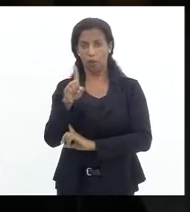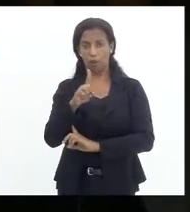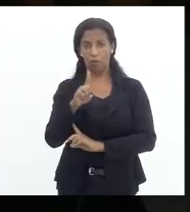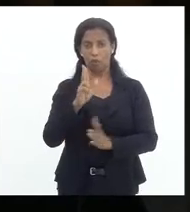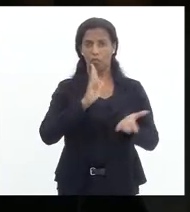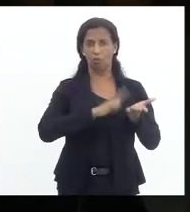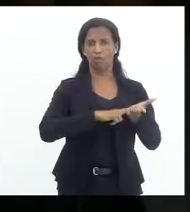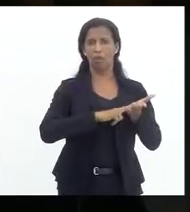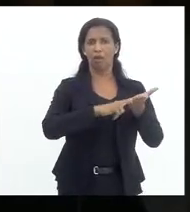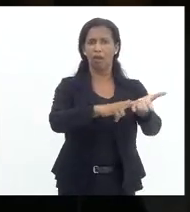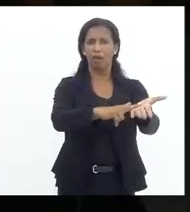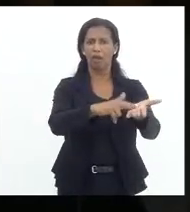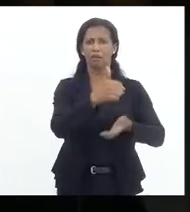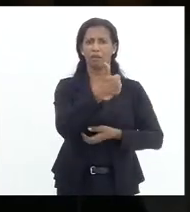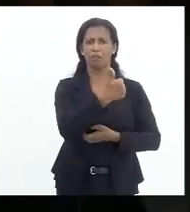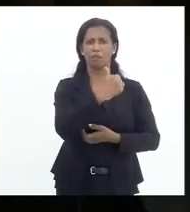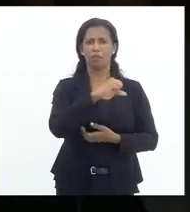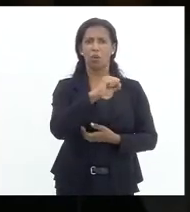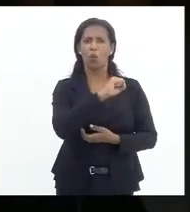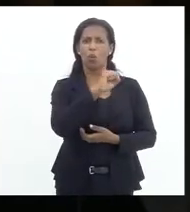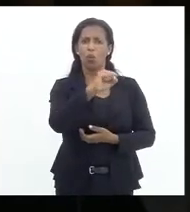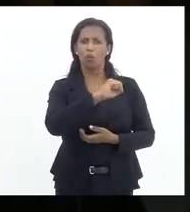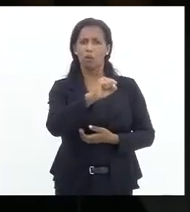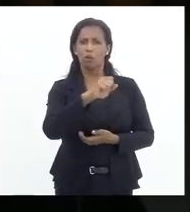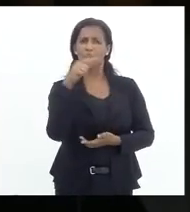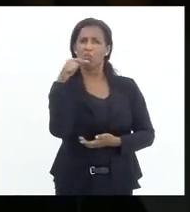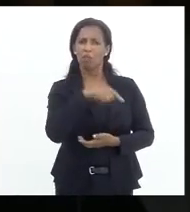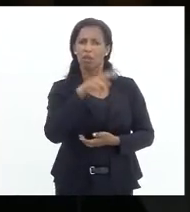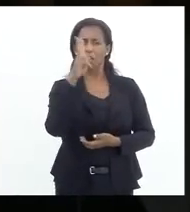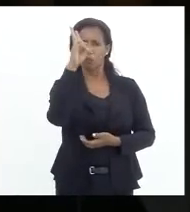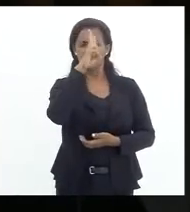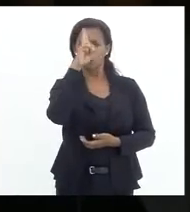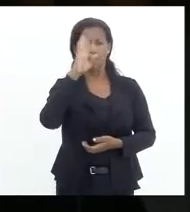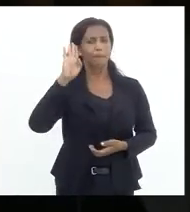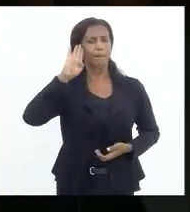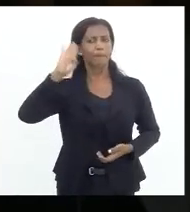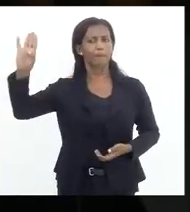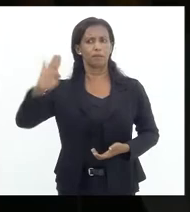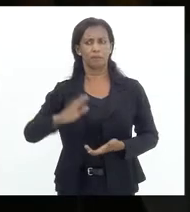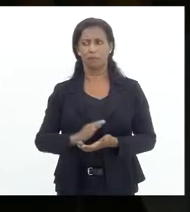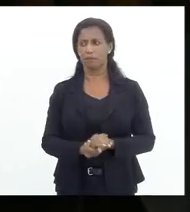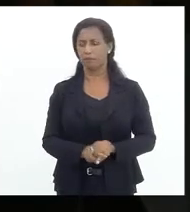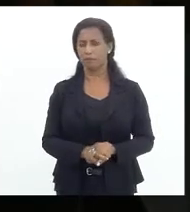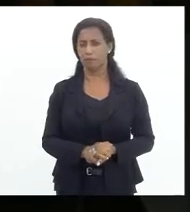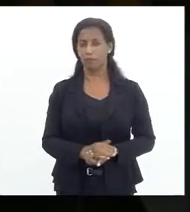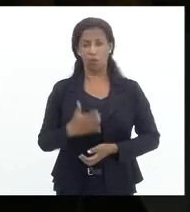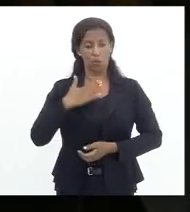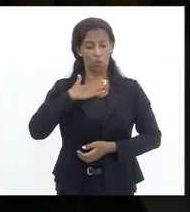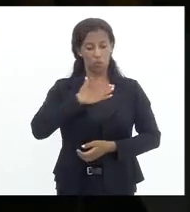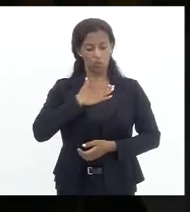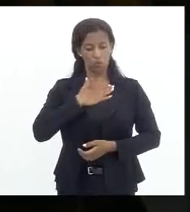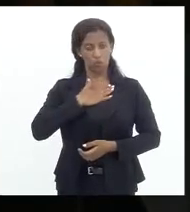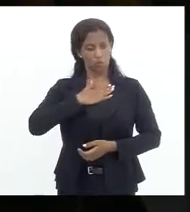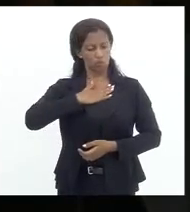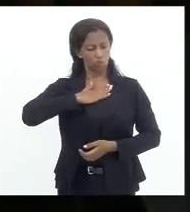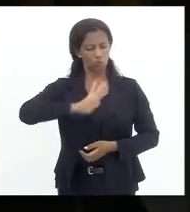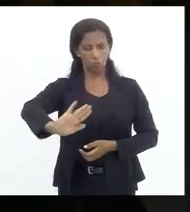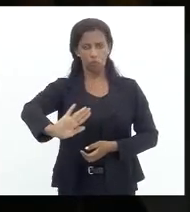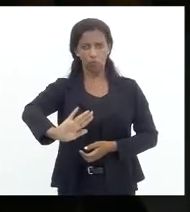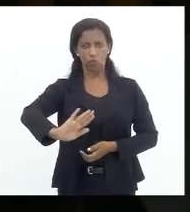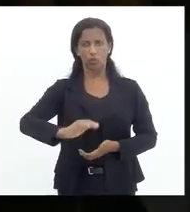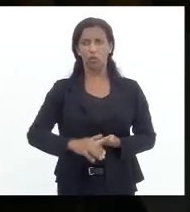88 é o nosso paradigma principal goste ou não